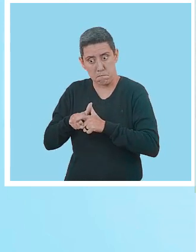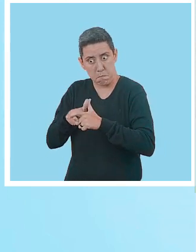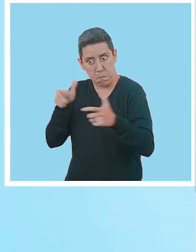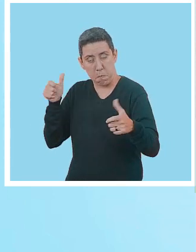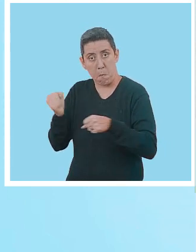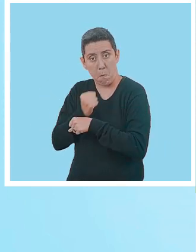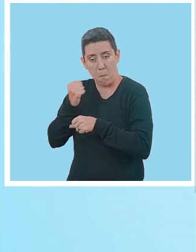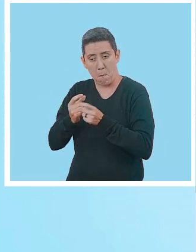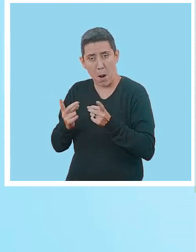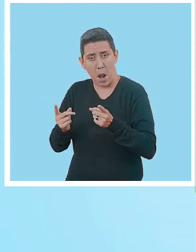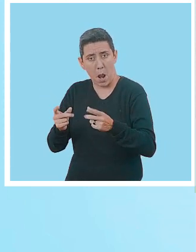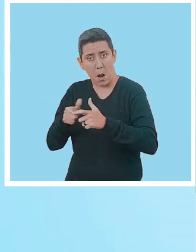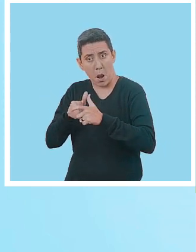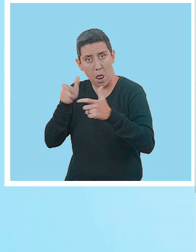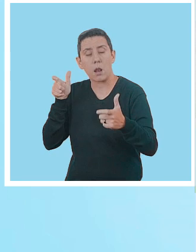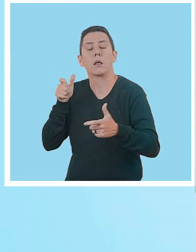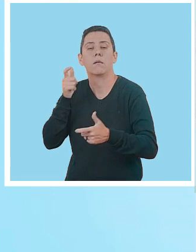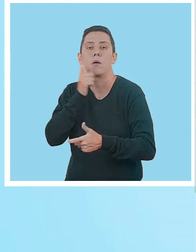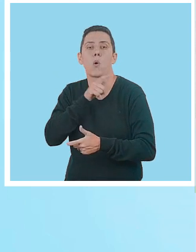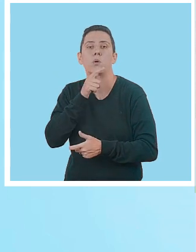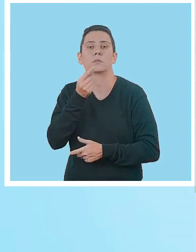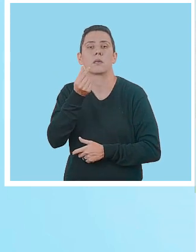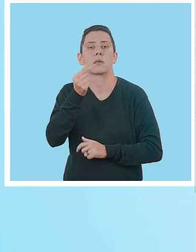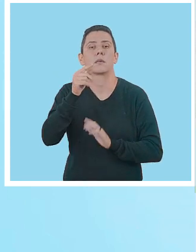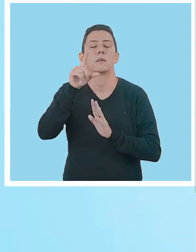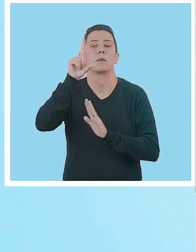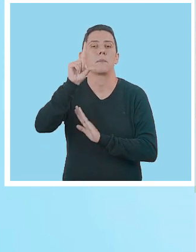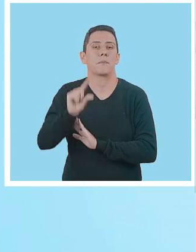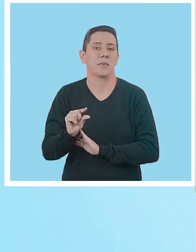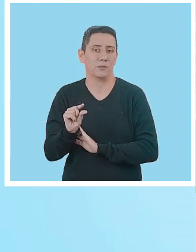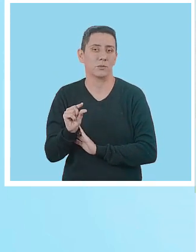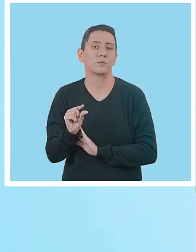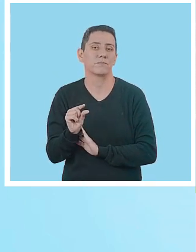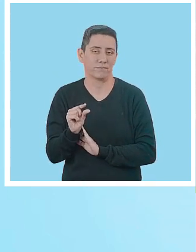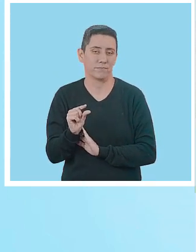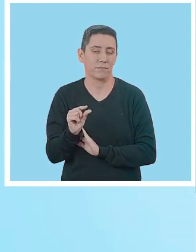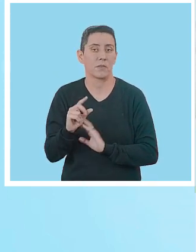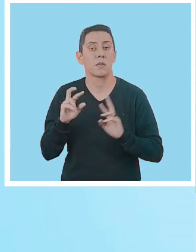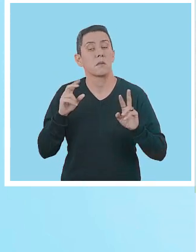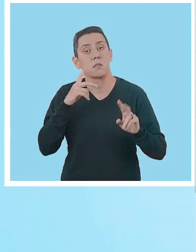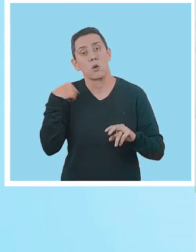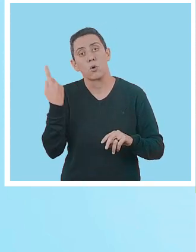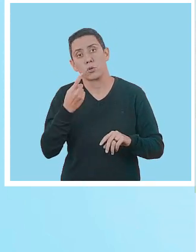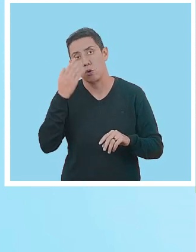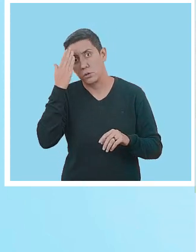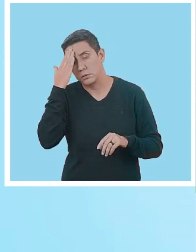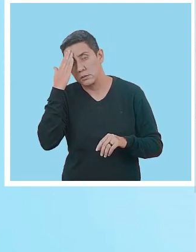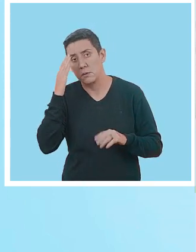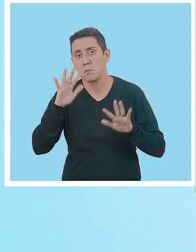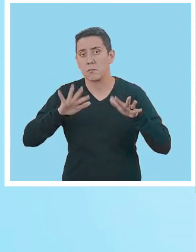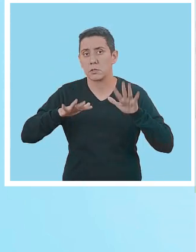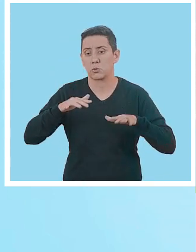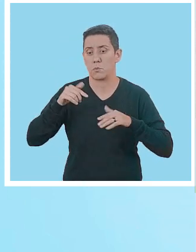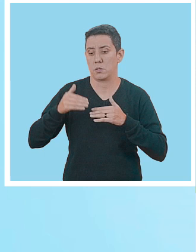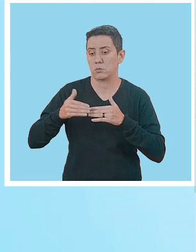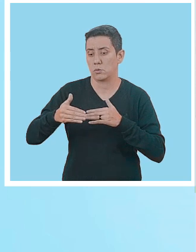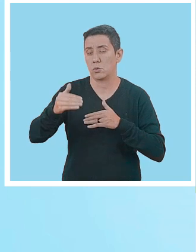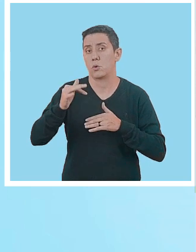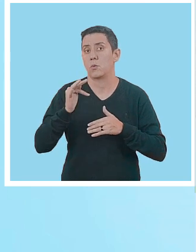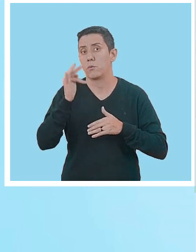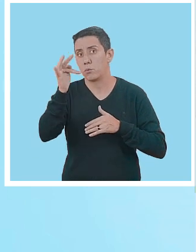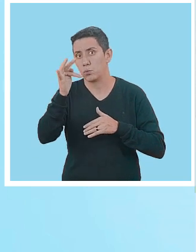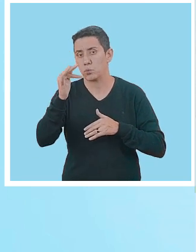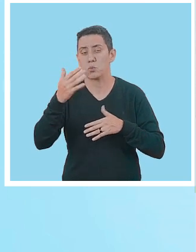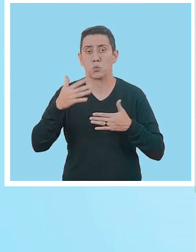a expectativa aqui nos próximos anos é essa redução esse avanço tecnológico essa redução